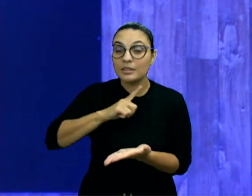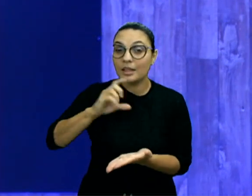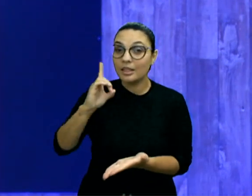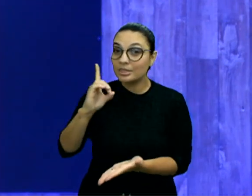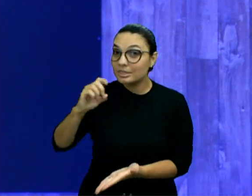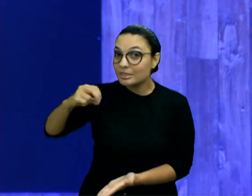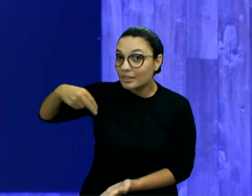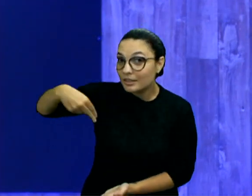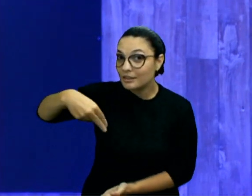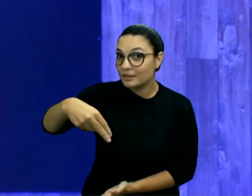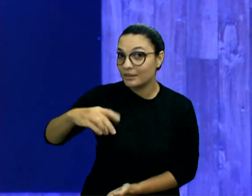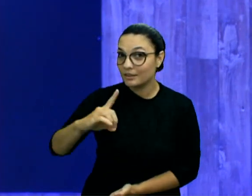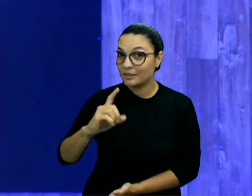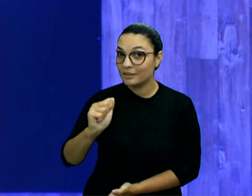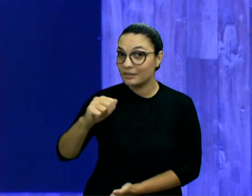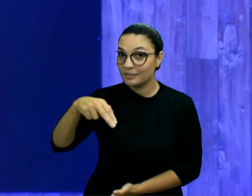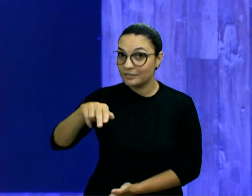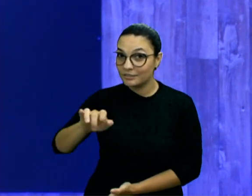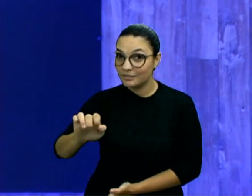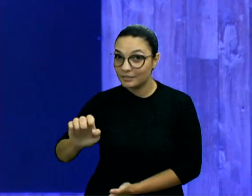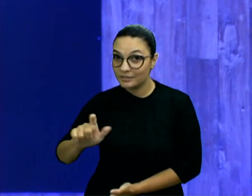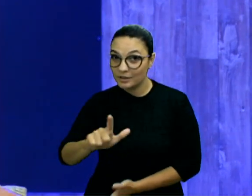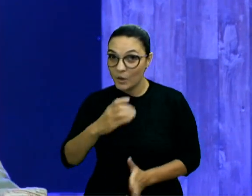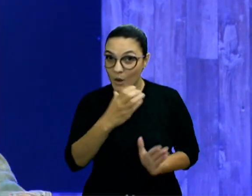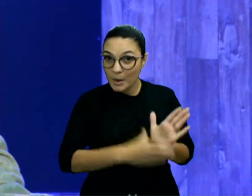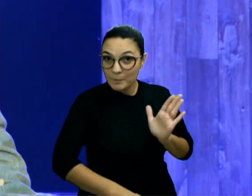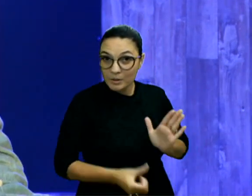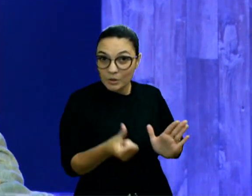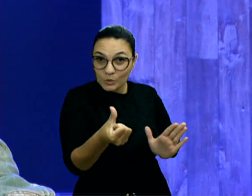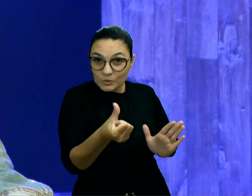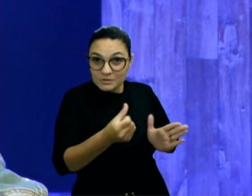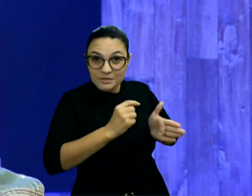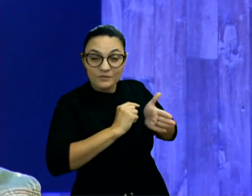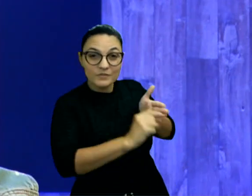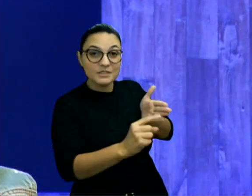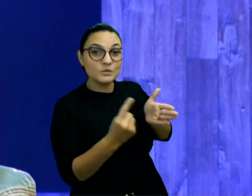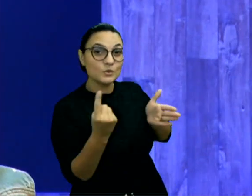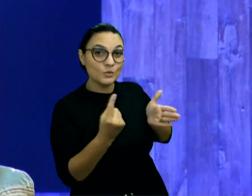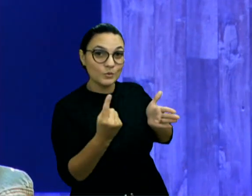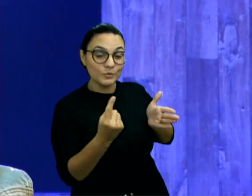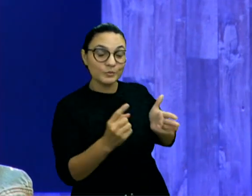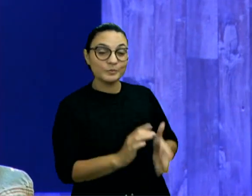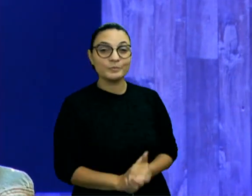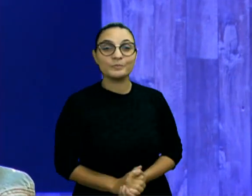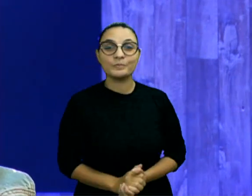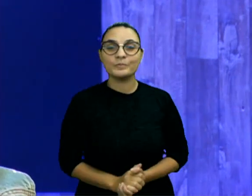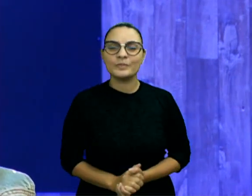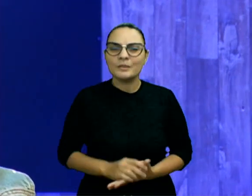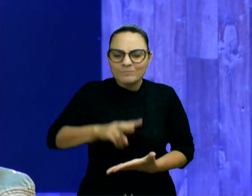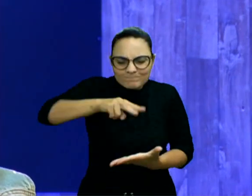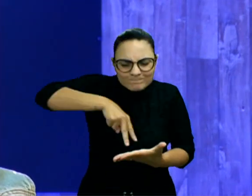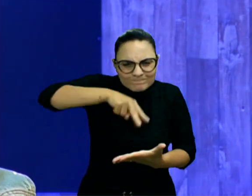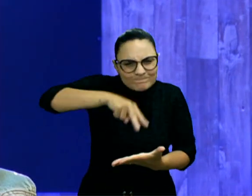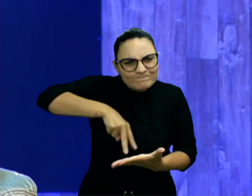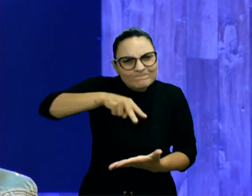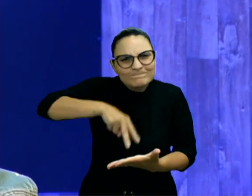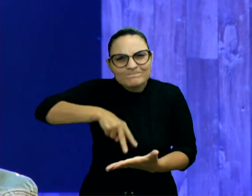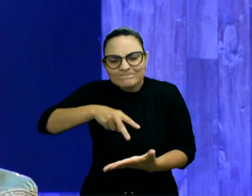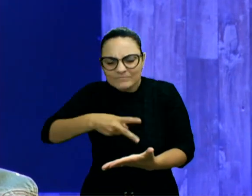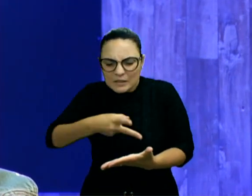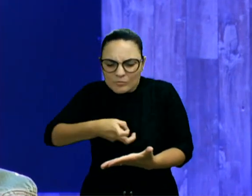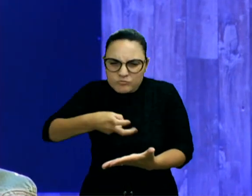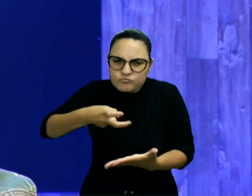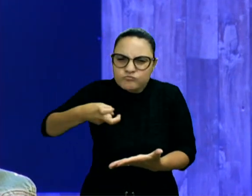capítulo 6. Daniel 6, versículo 1. Nós vamos ler esta história,